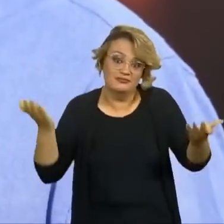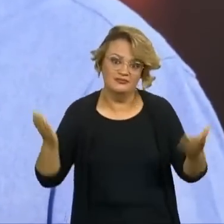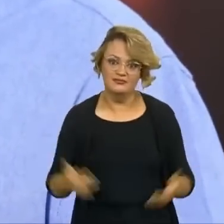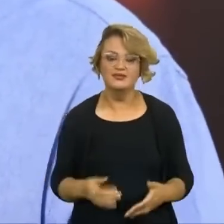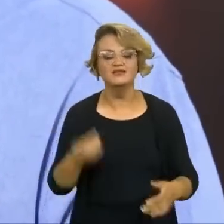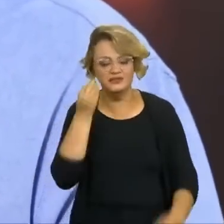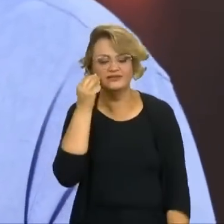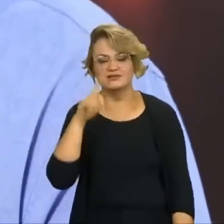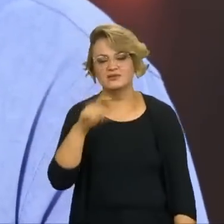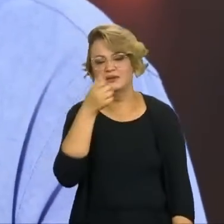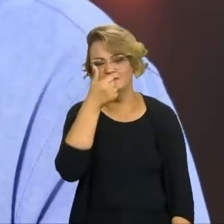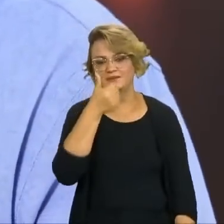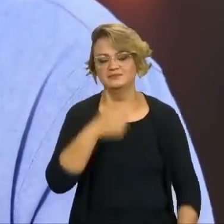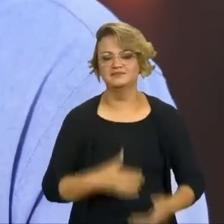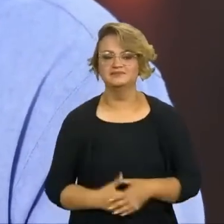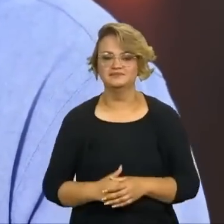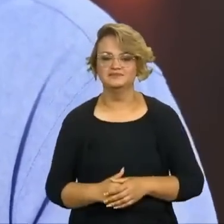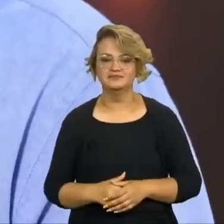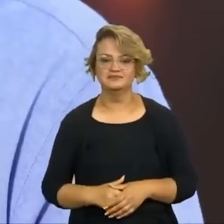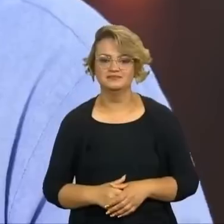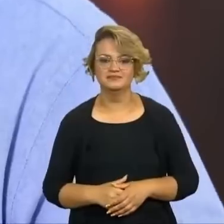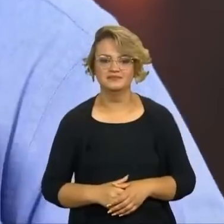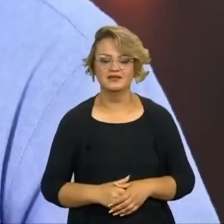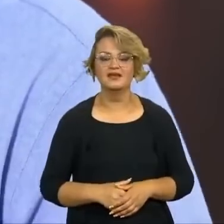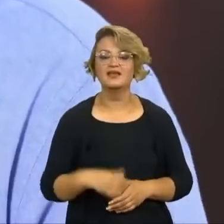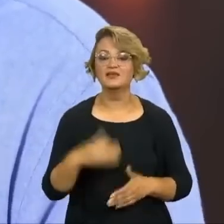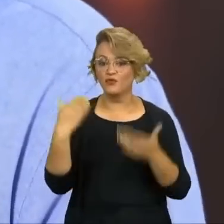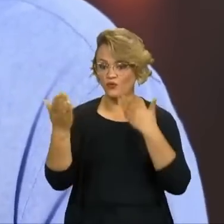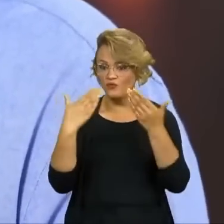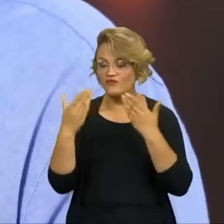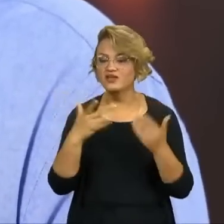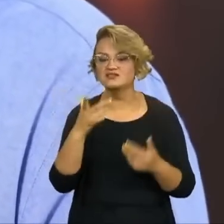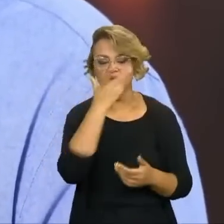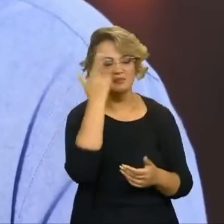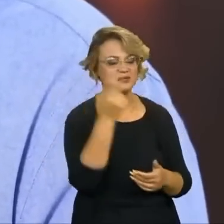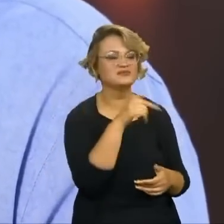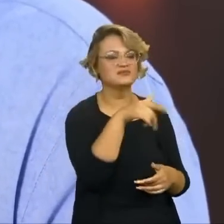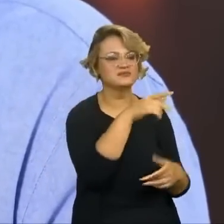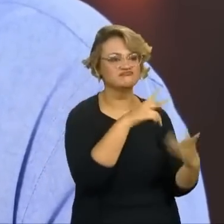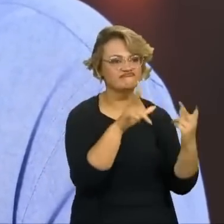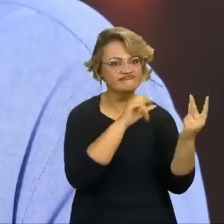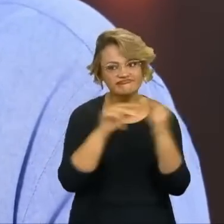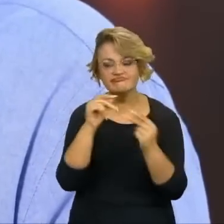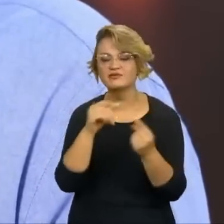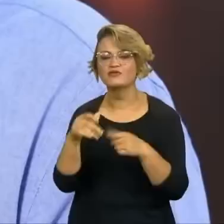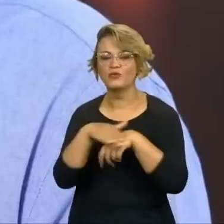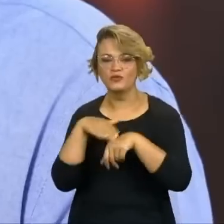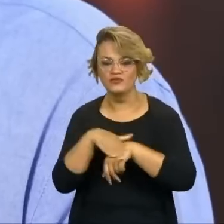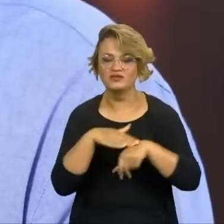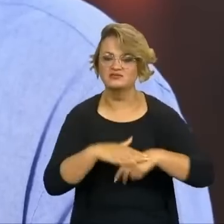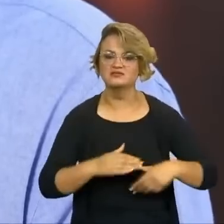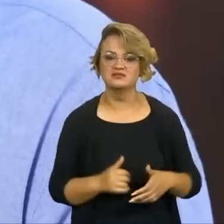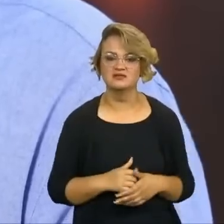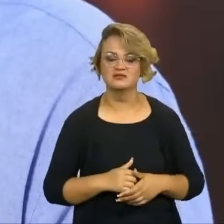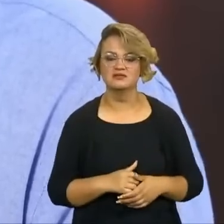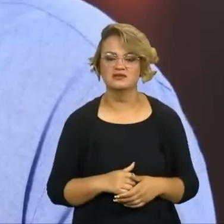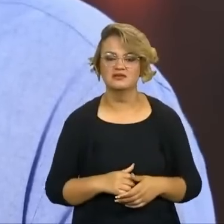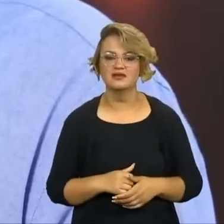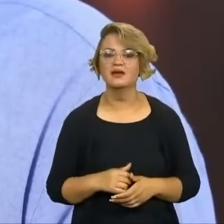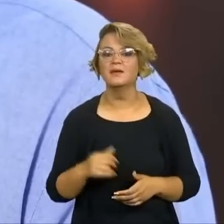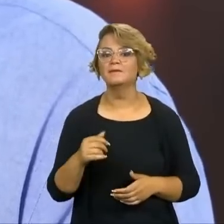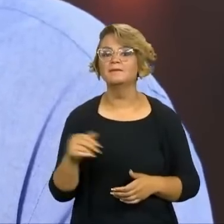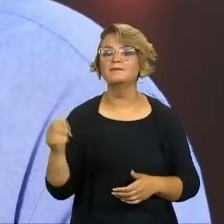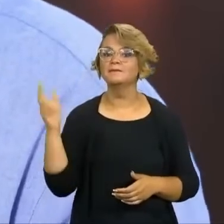o melhor. E quero conversar com muita gente, ouvir muita gente, porque eu acho que as pessoas precisam